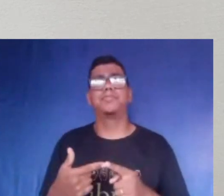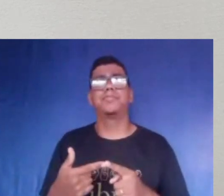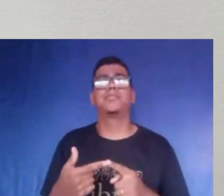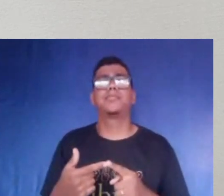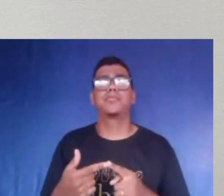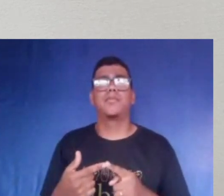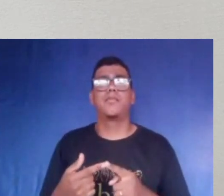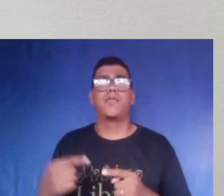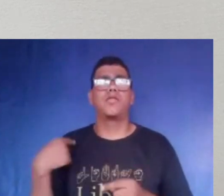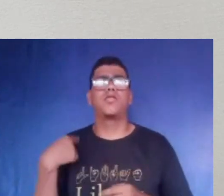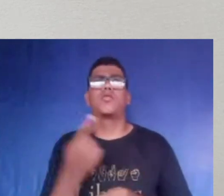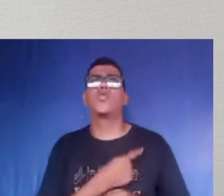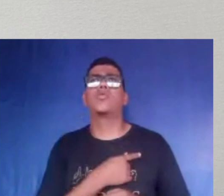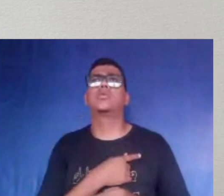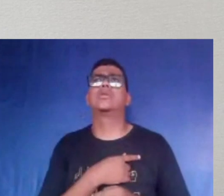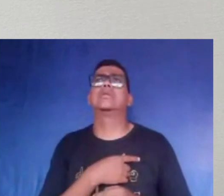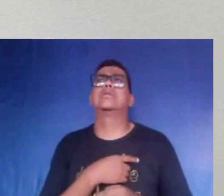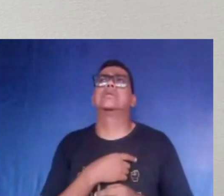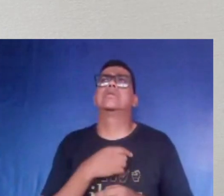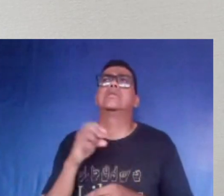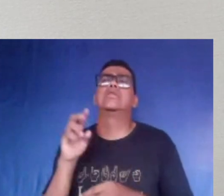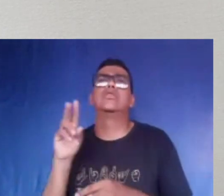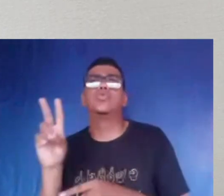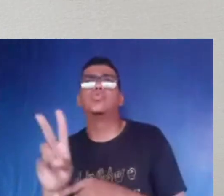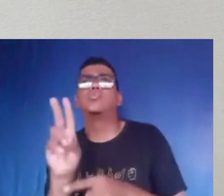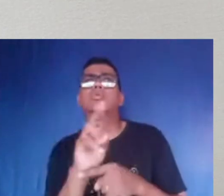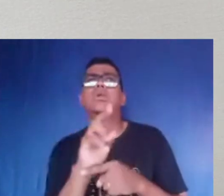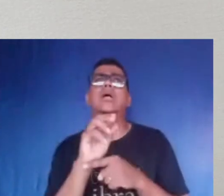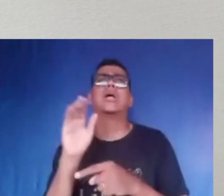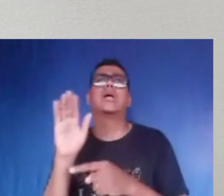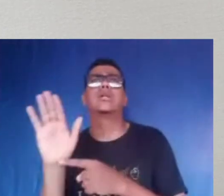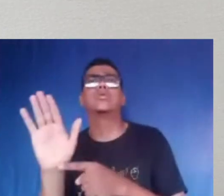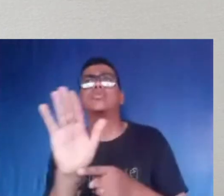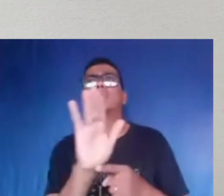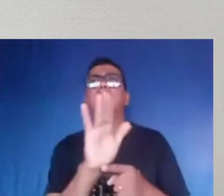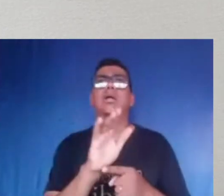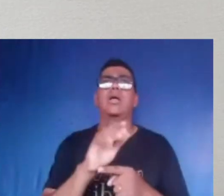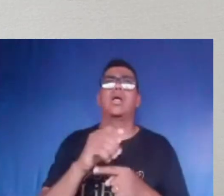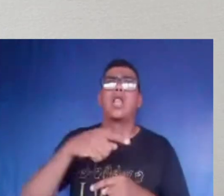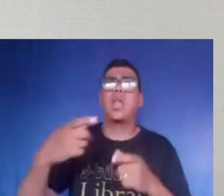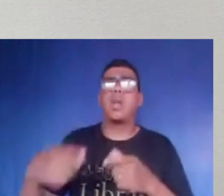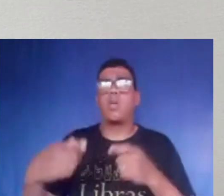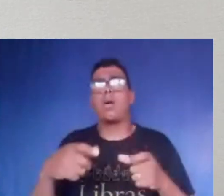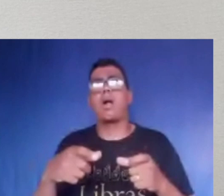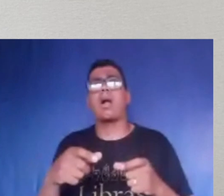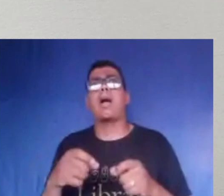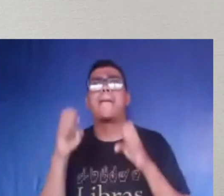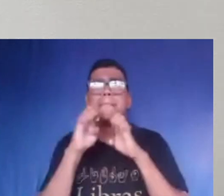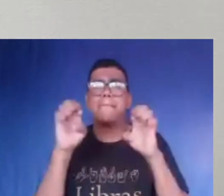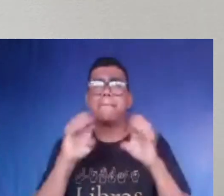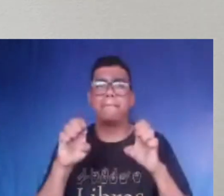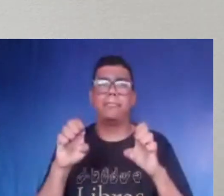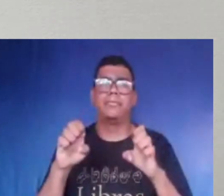para os confins da terra para anunciar o Evangelho, o ideal é que eles atuem lá integralmente, que eles não dividam o seu tempo, né, com outras atividades profissionais,